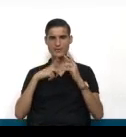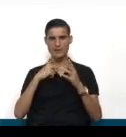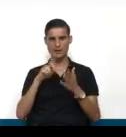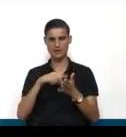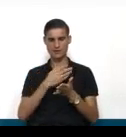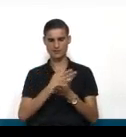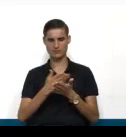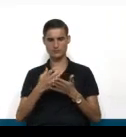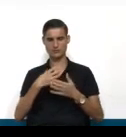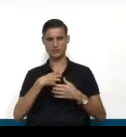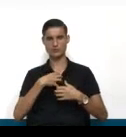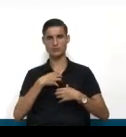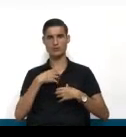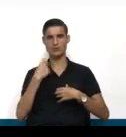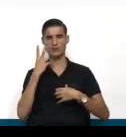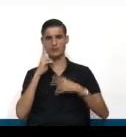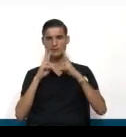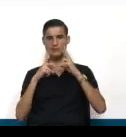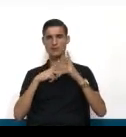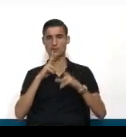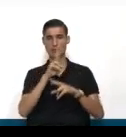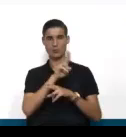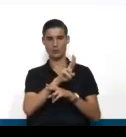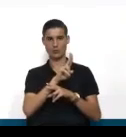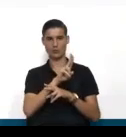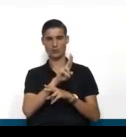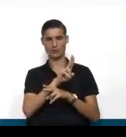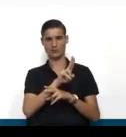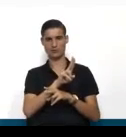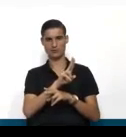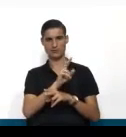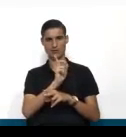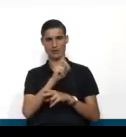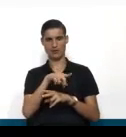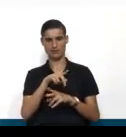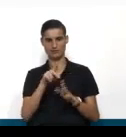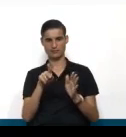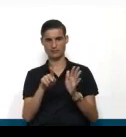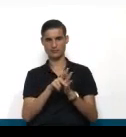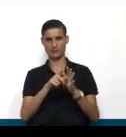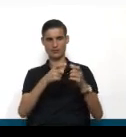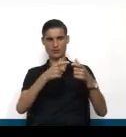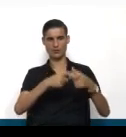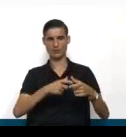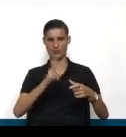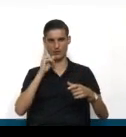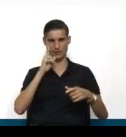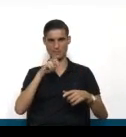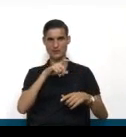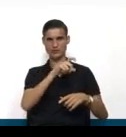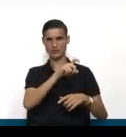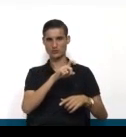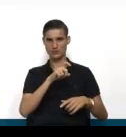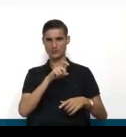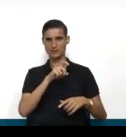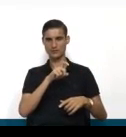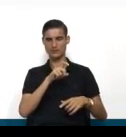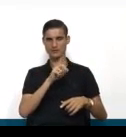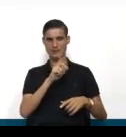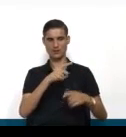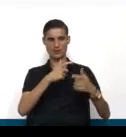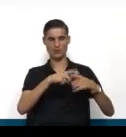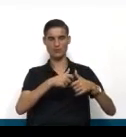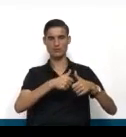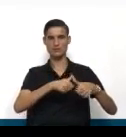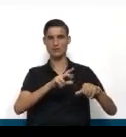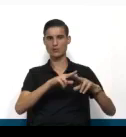aquela condição, onde nós temos U, considerando a minha posição inicial como sendo x, em relação